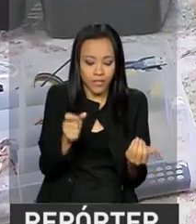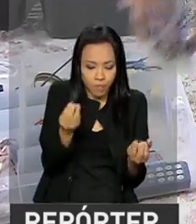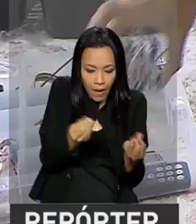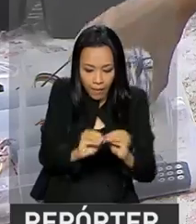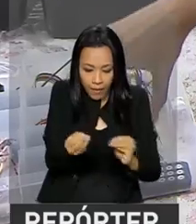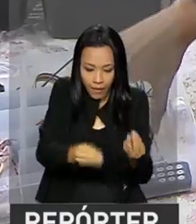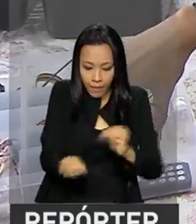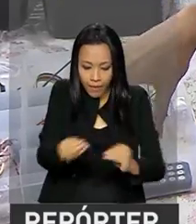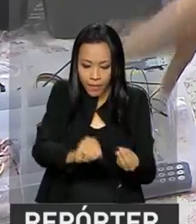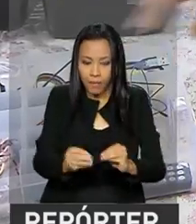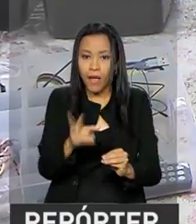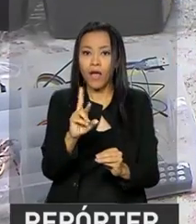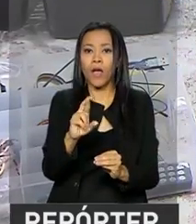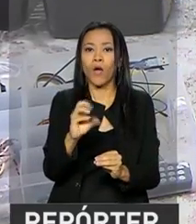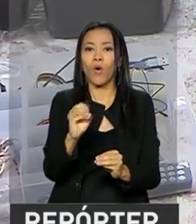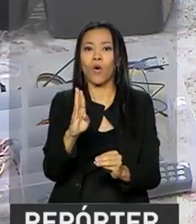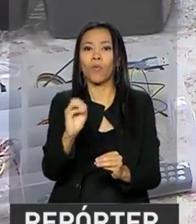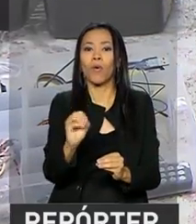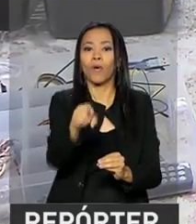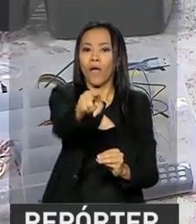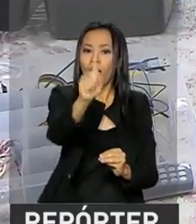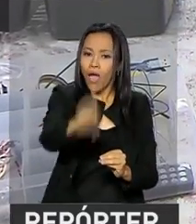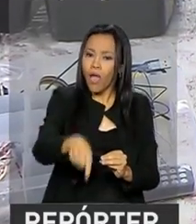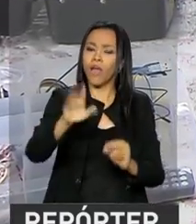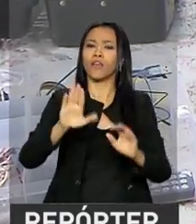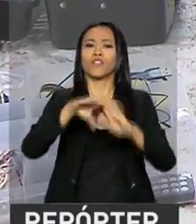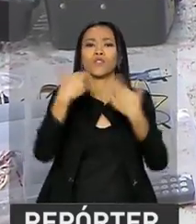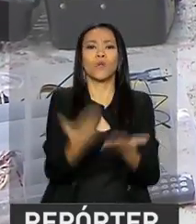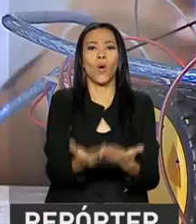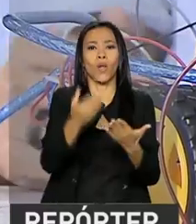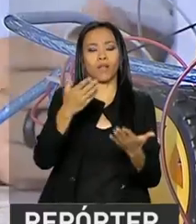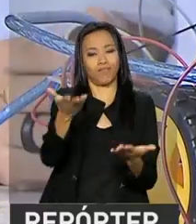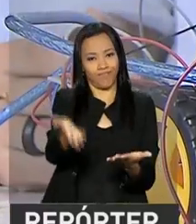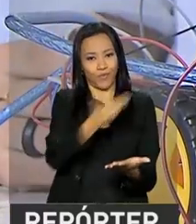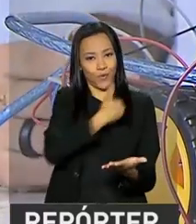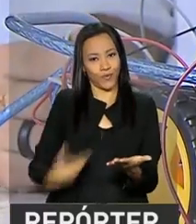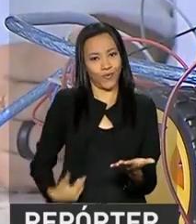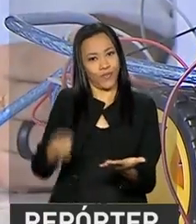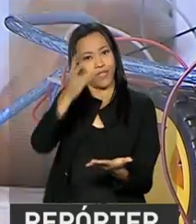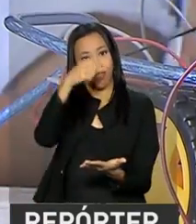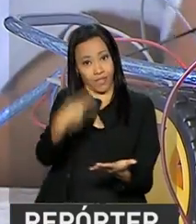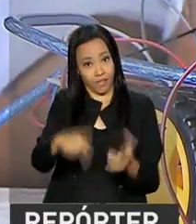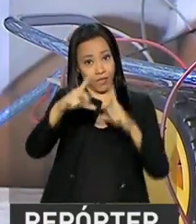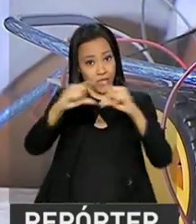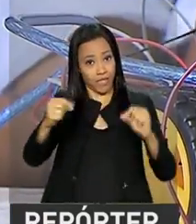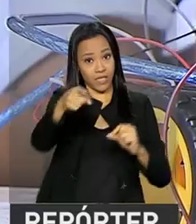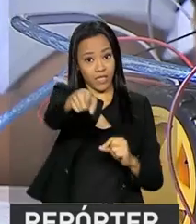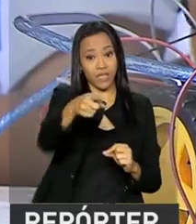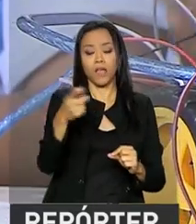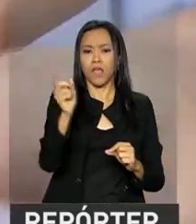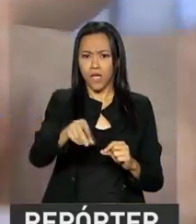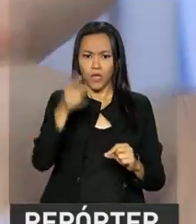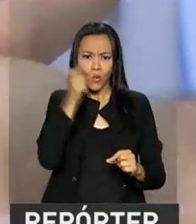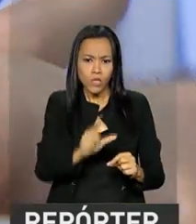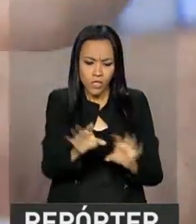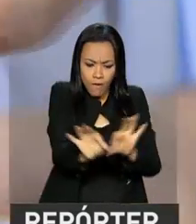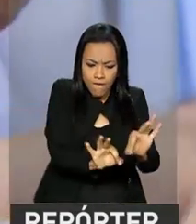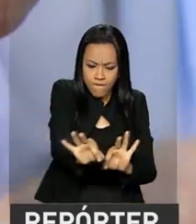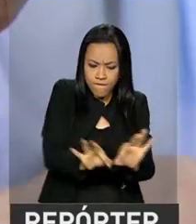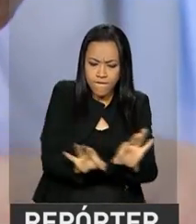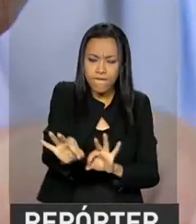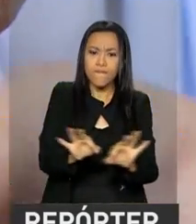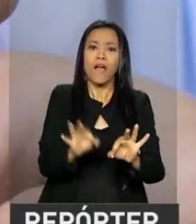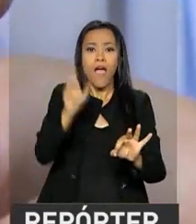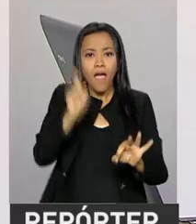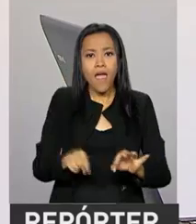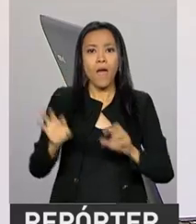Esse grupo de estudantes do ensino médio de uma escola pública do Distrito Federal desenvolveu um carrinho automatizado como um